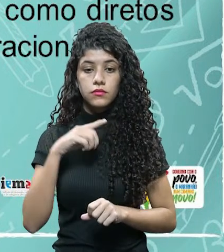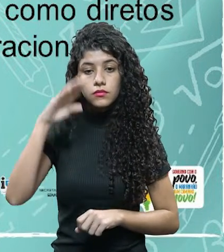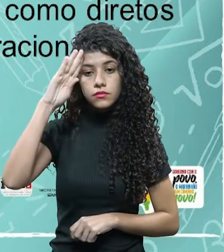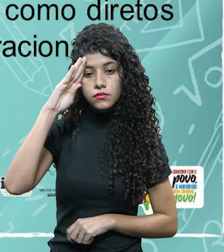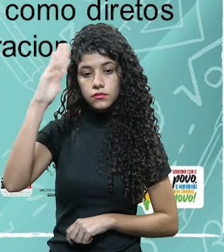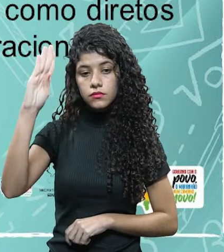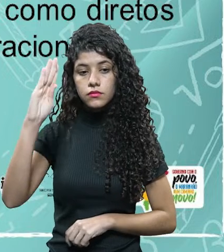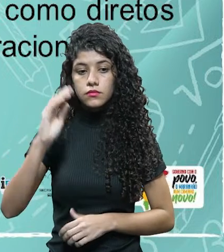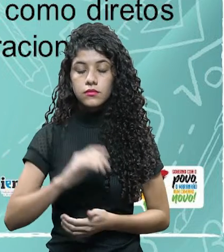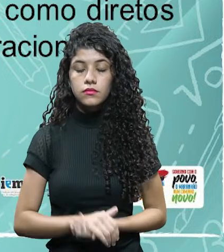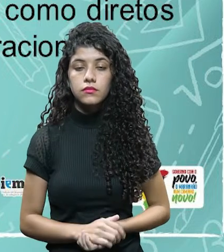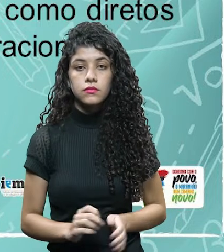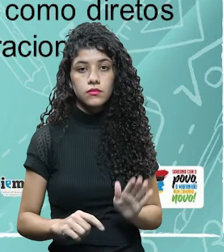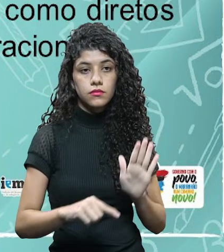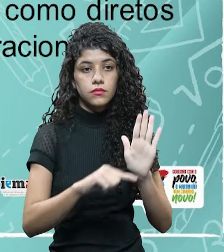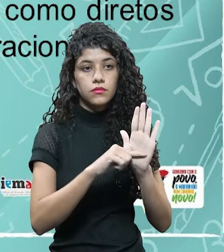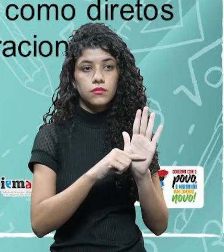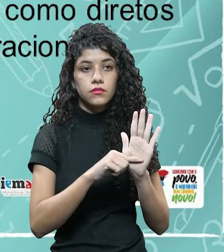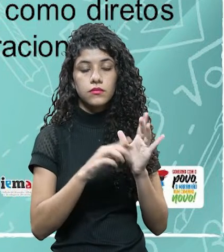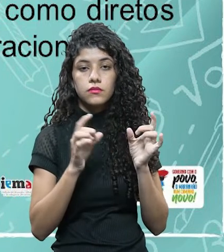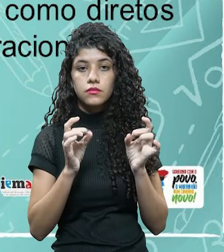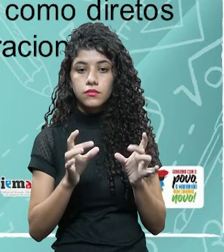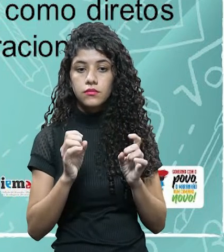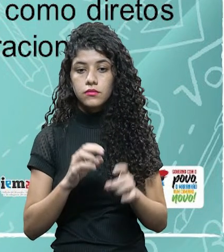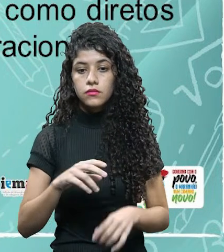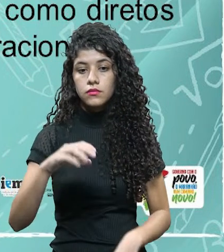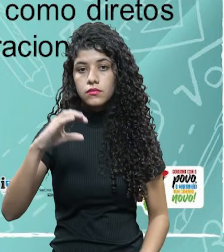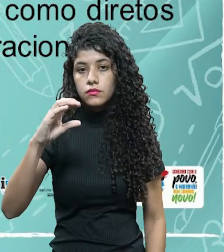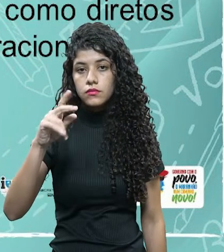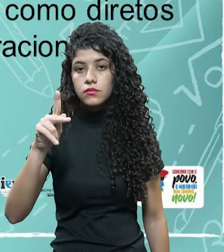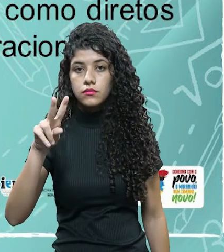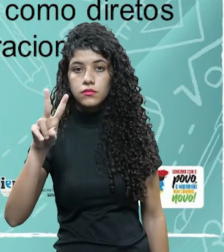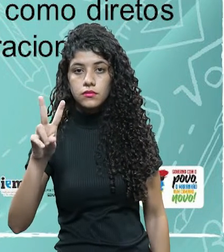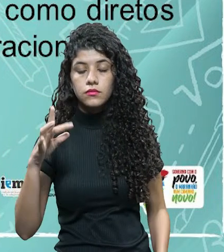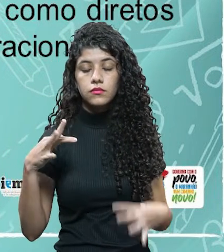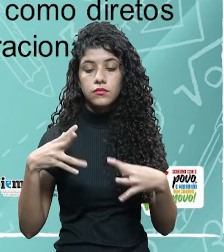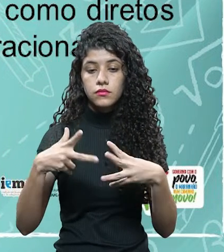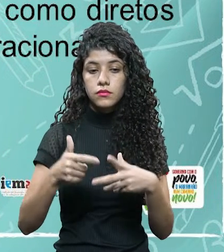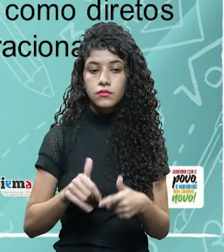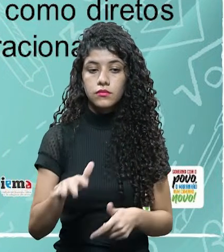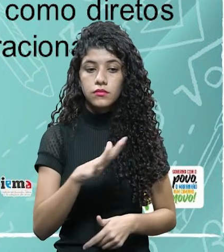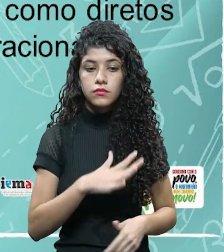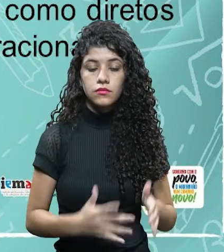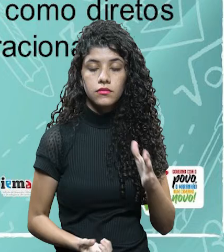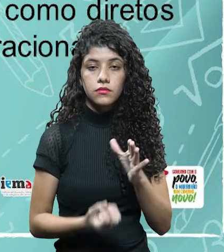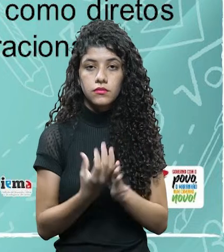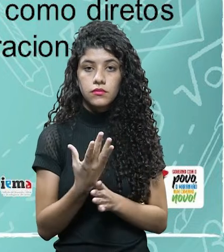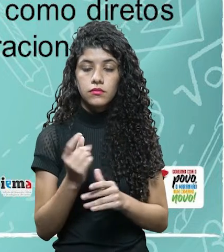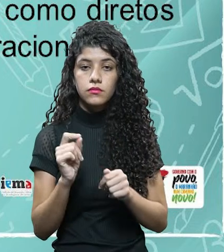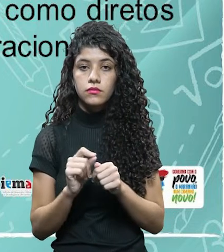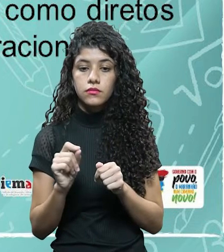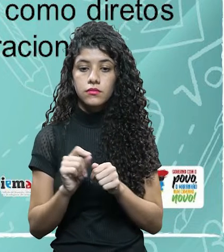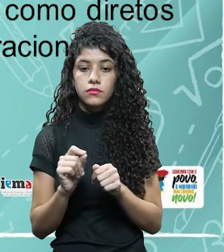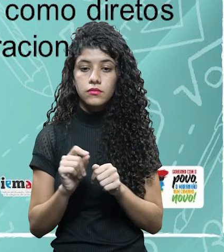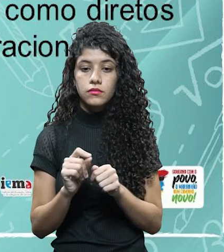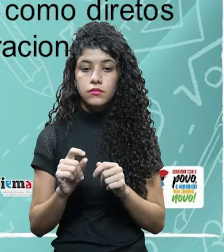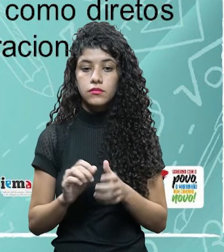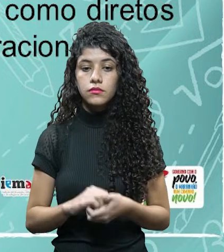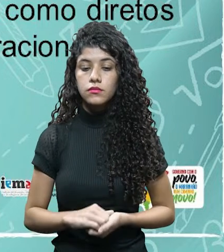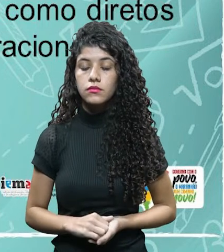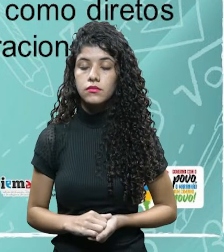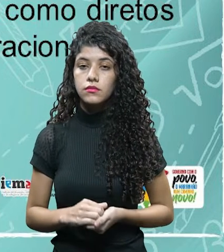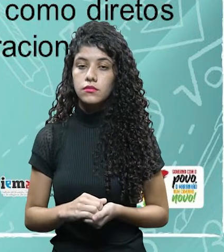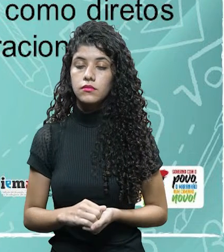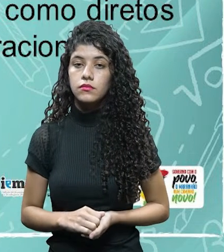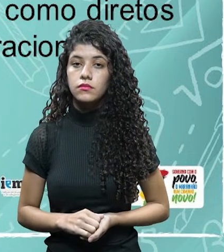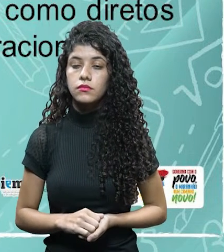tem como premissa subtrair o custo dos produtos vendidos, que é o CPV, todos os custos da área de fabricação, sejam eles